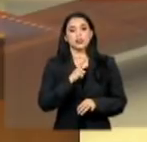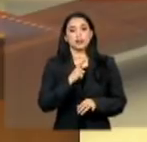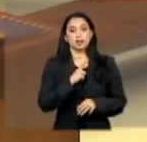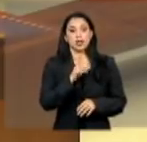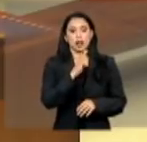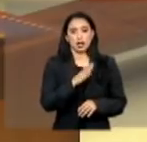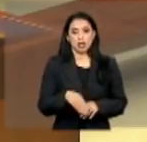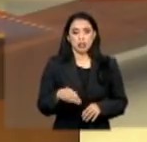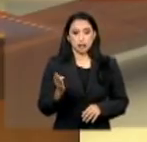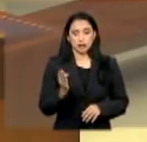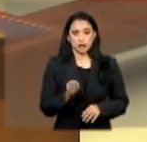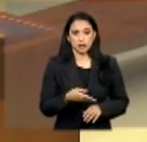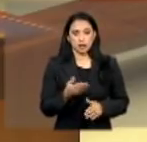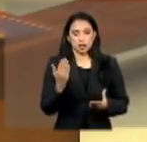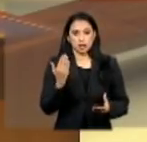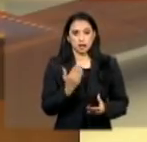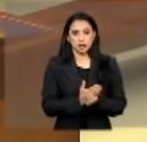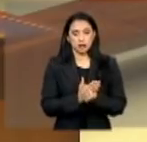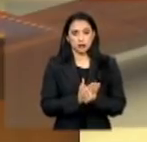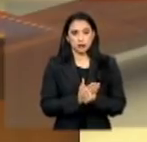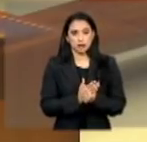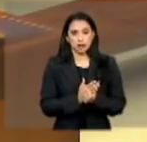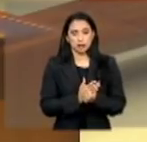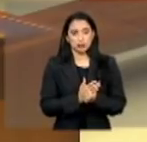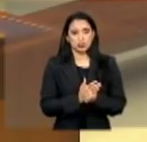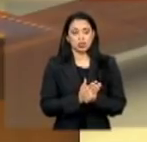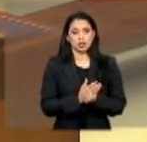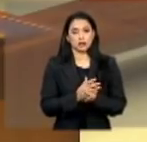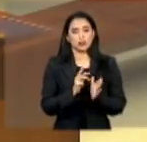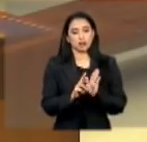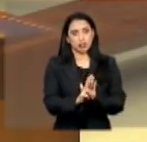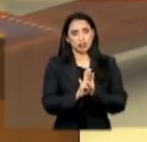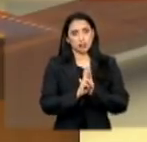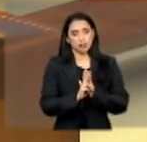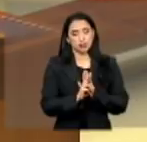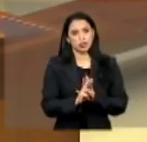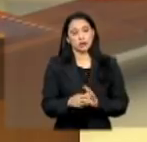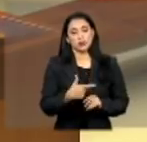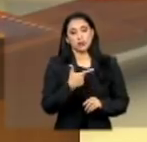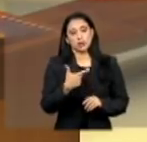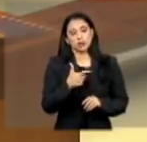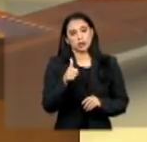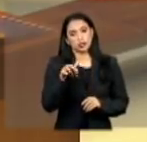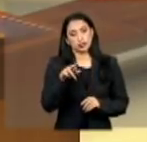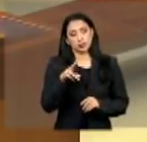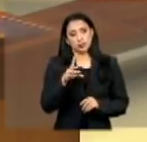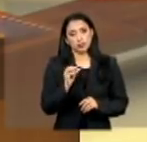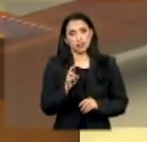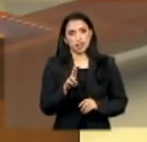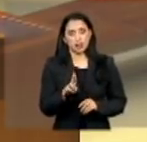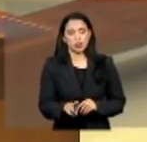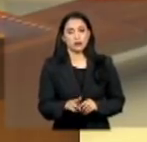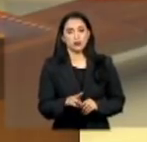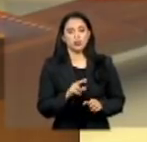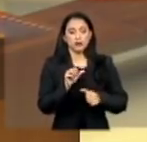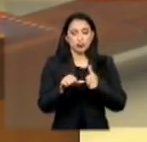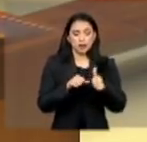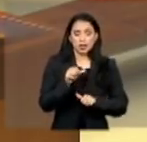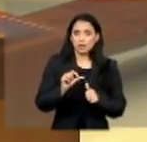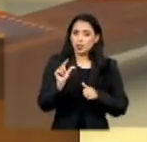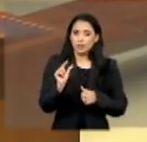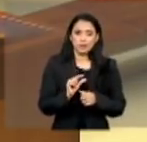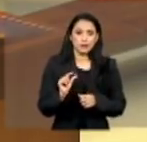nesse processo o processo está em fase de recurso em segundo grau vai regredir muito pouco não vai haver qualquer